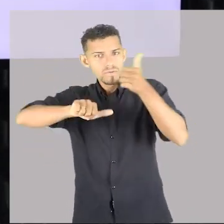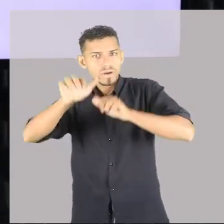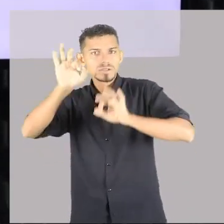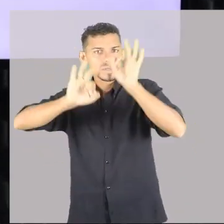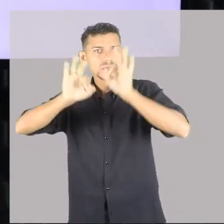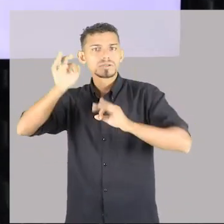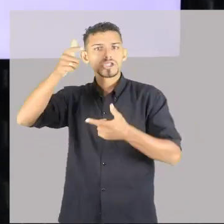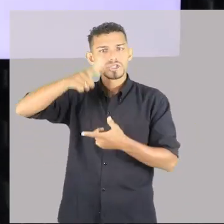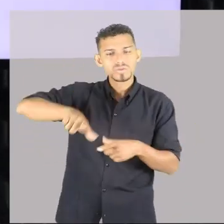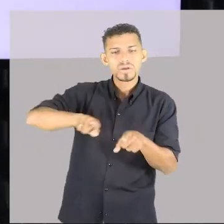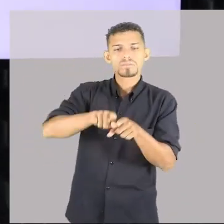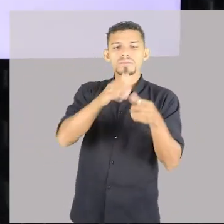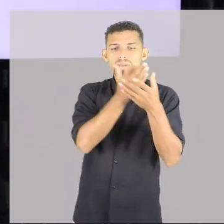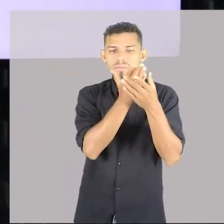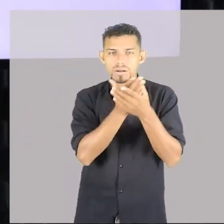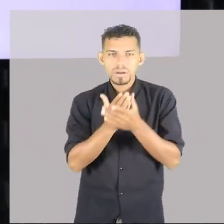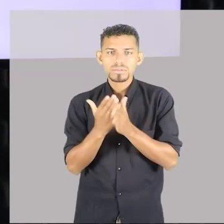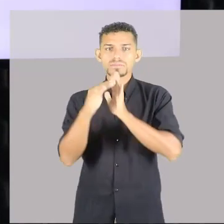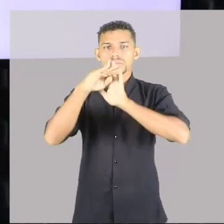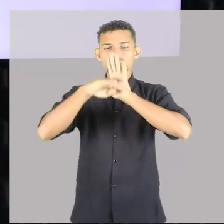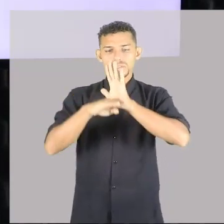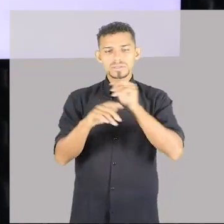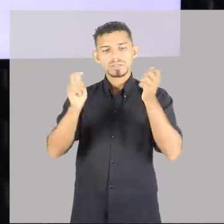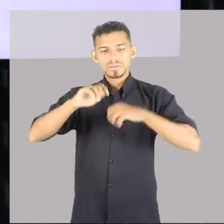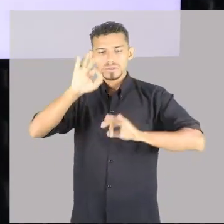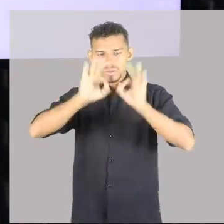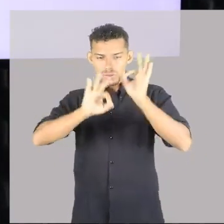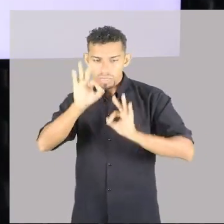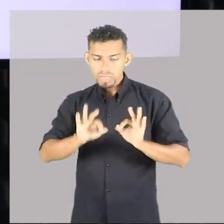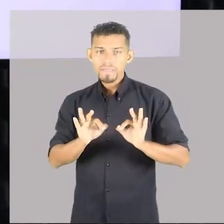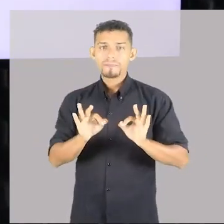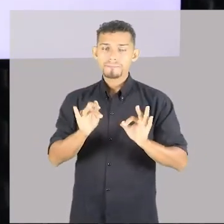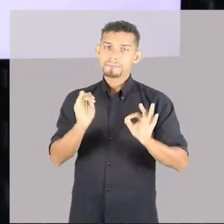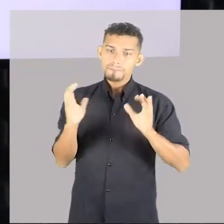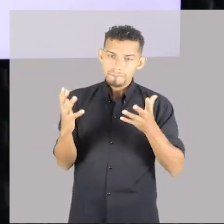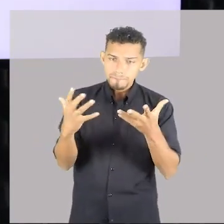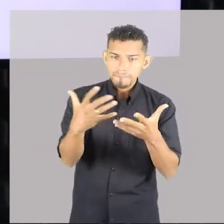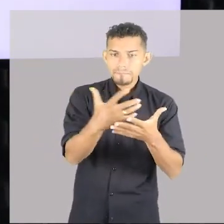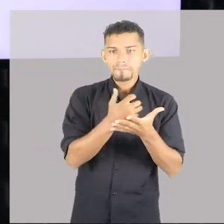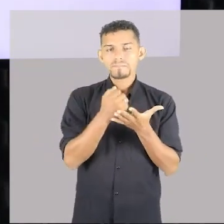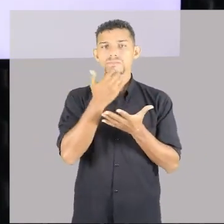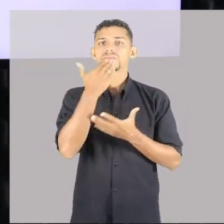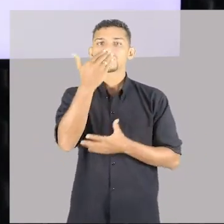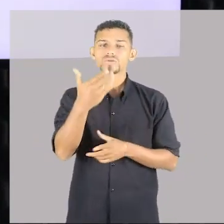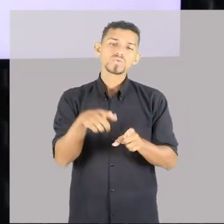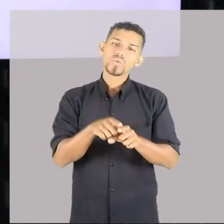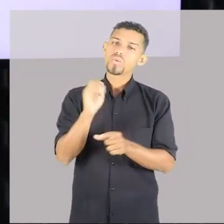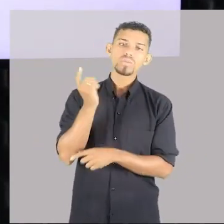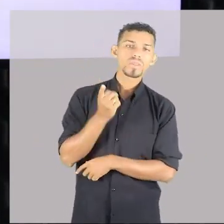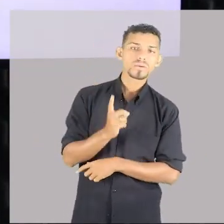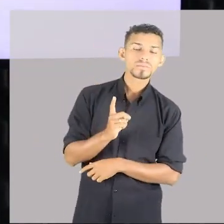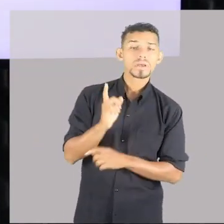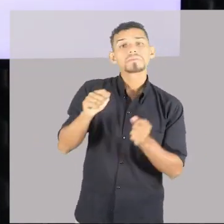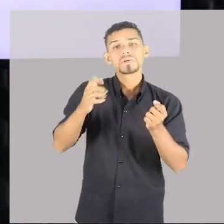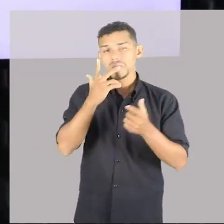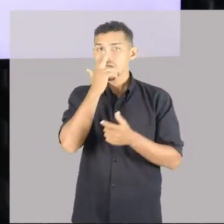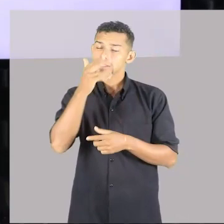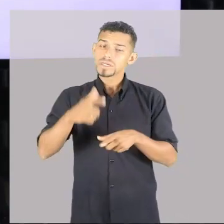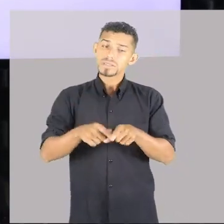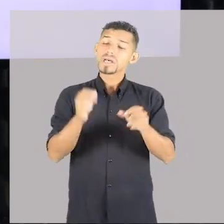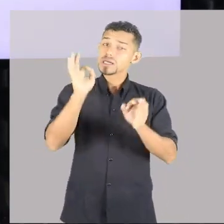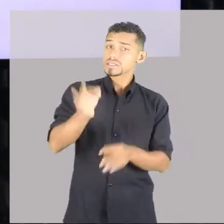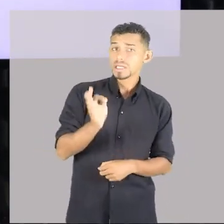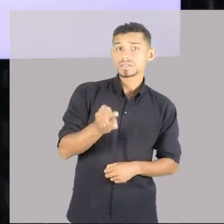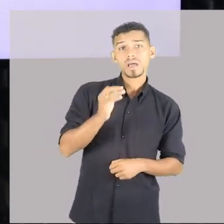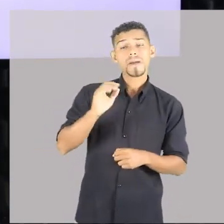refazer, por questões processuais, por questões de mérito, eu posso refazer minha decisão, acolhendo o pedido dele, ou não, se eu achar que minha decisão está correta, enquanto Maria,